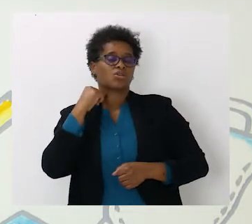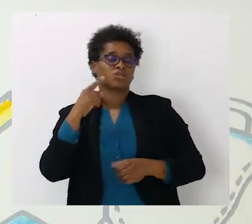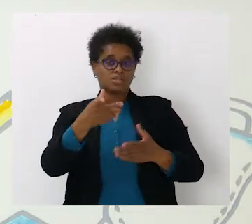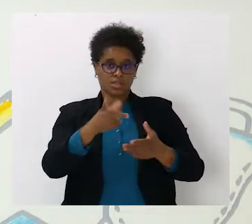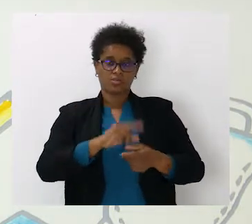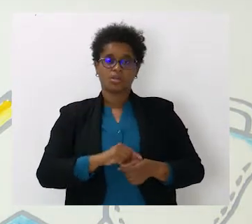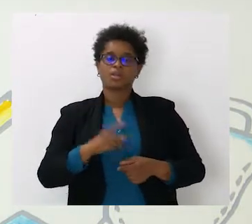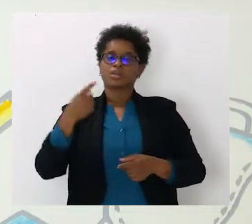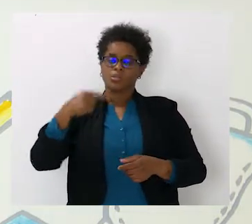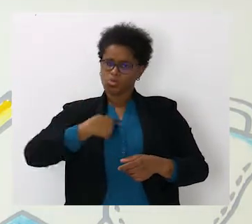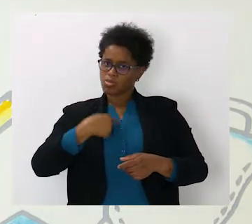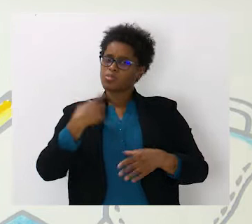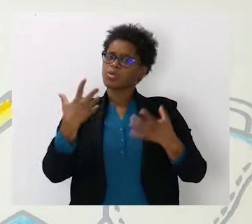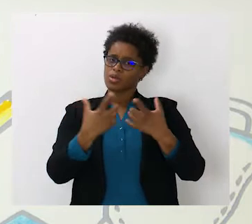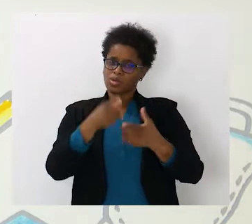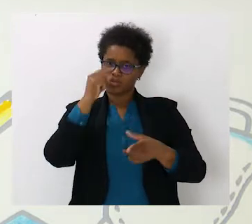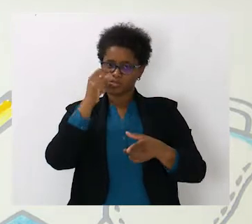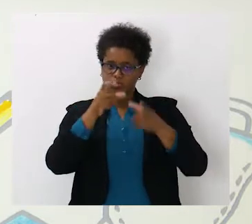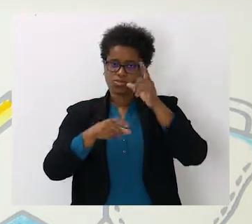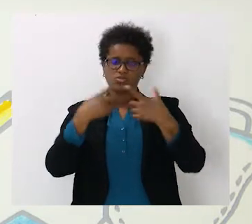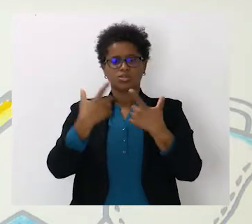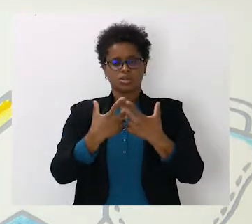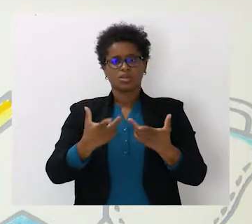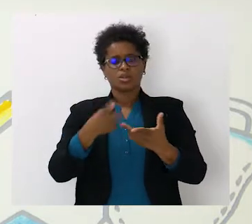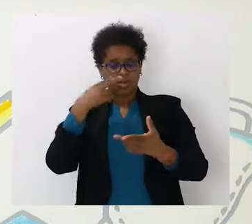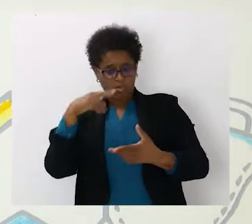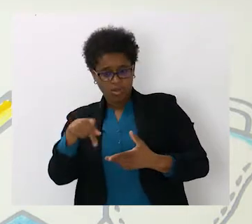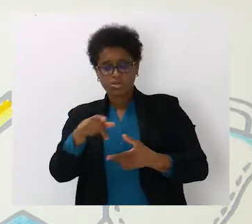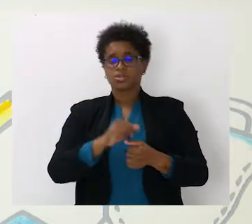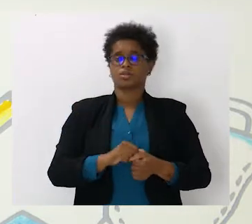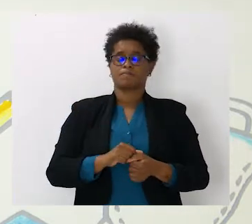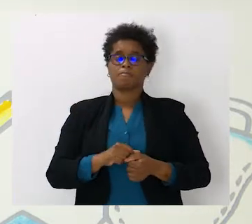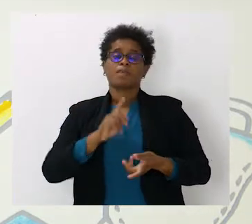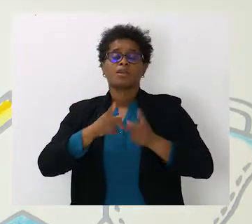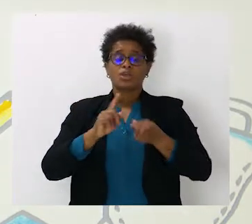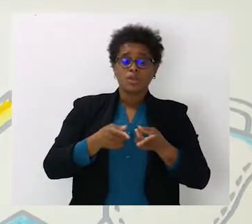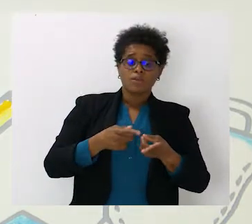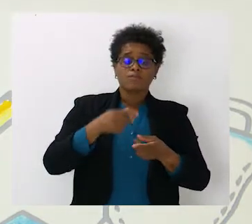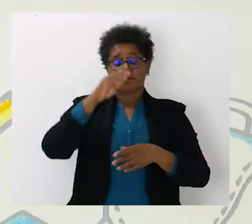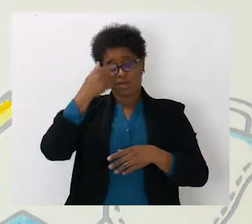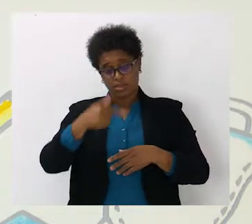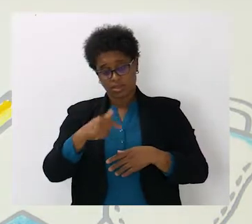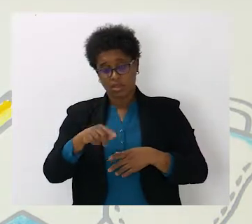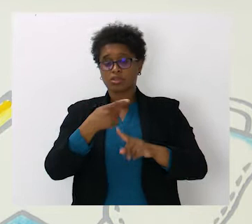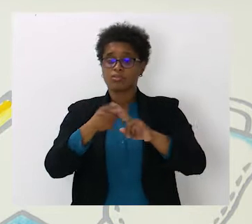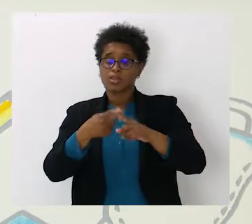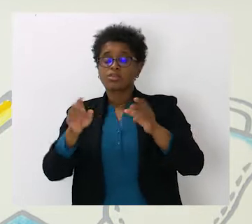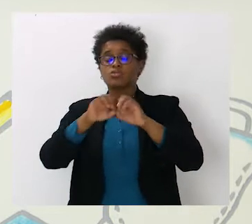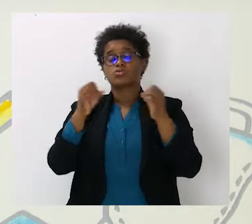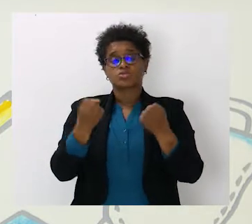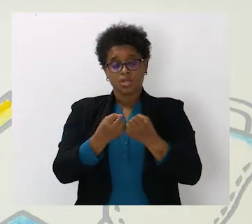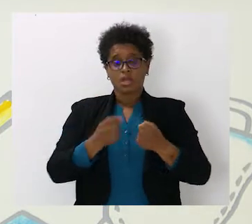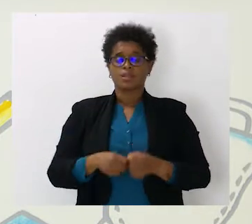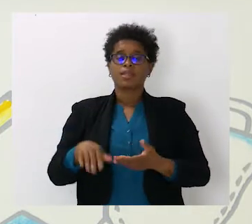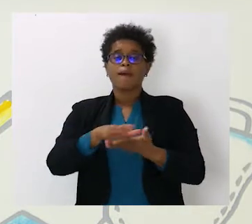sacerdotes e do próprio guerreiro, isto mostra que vai haver diferenciação